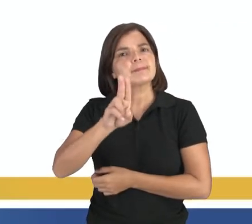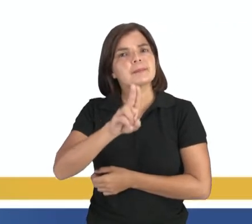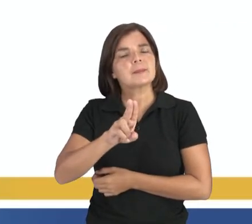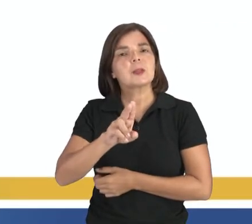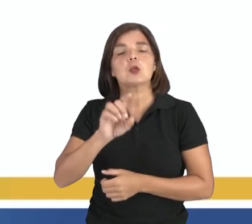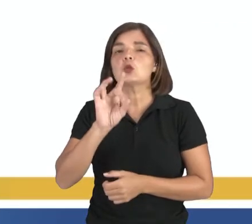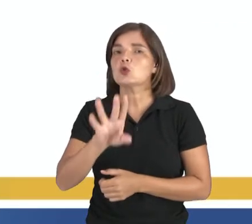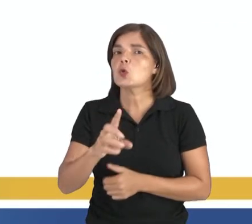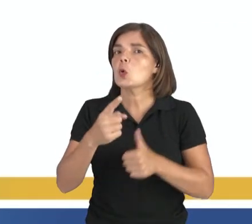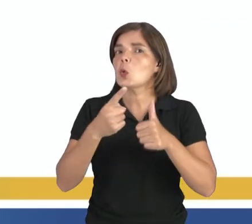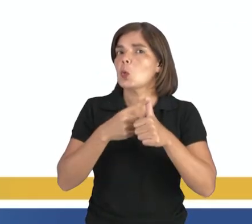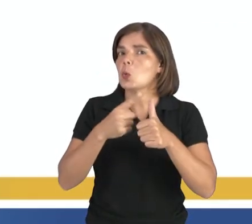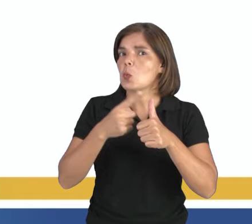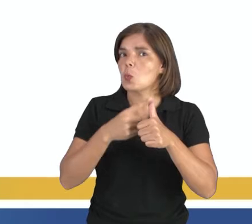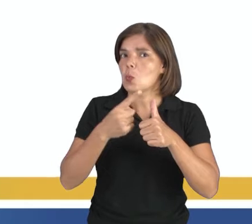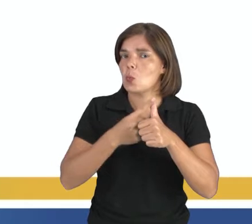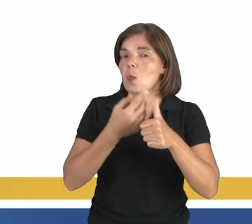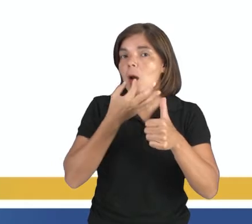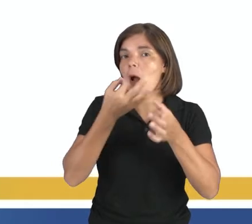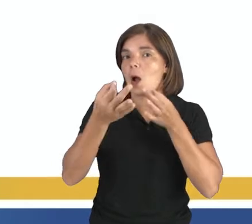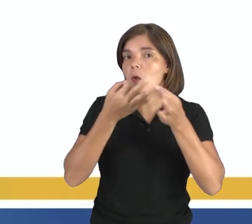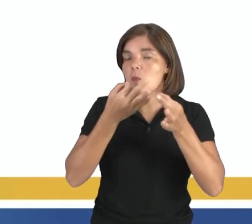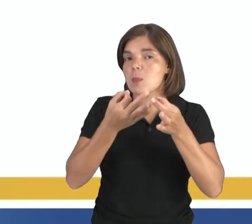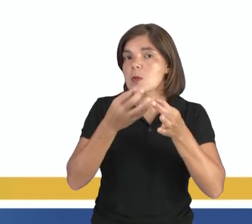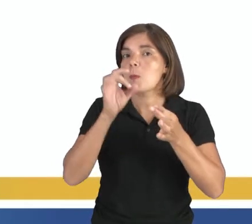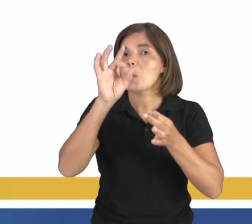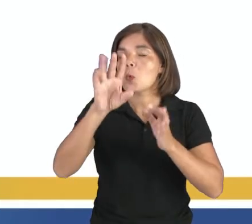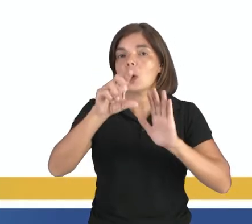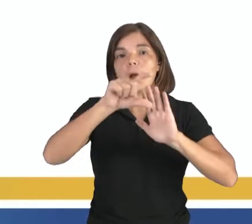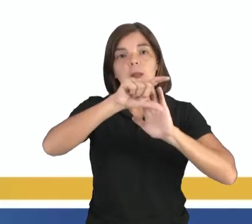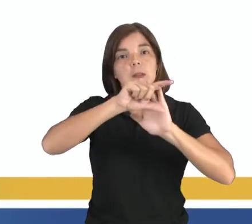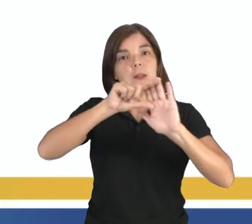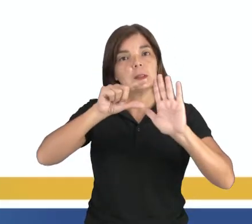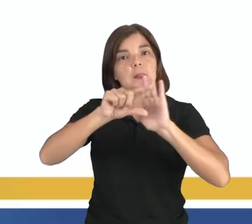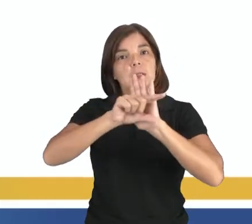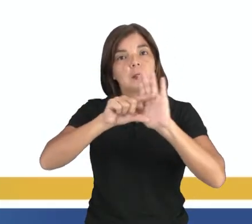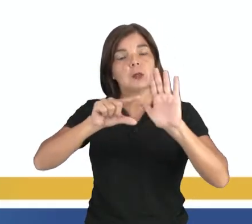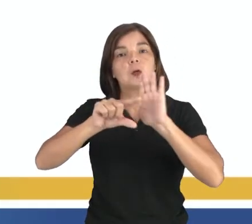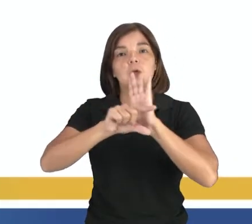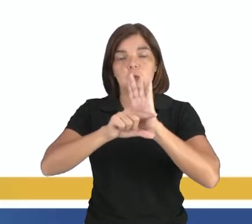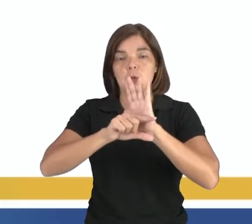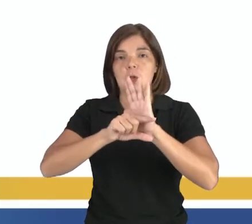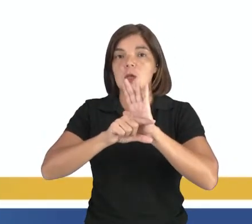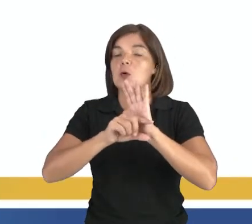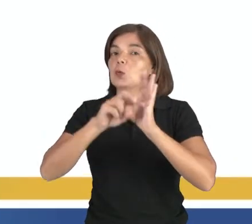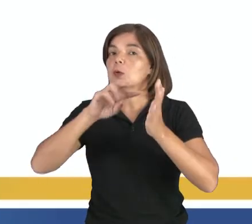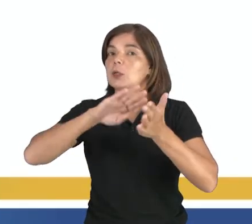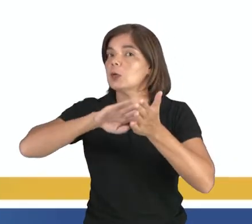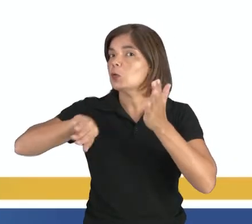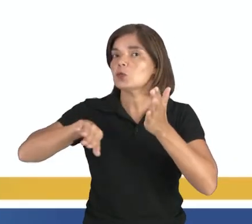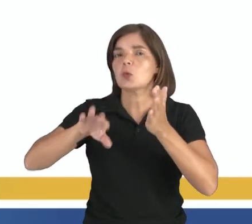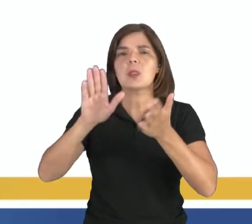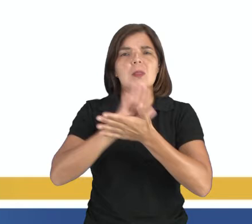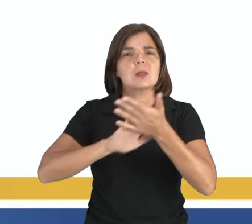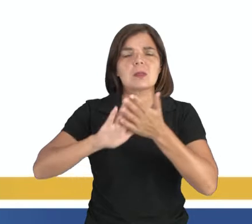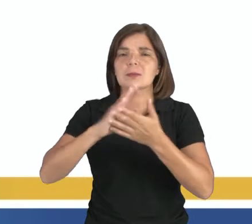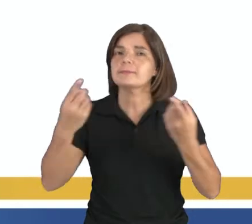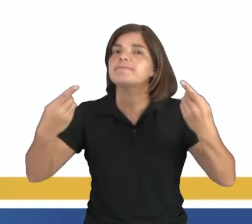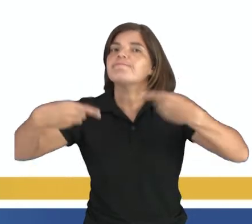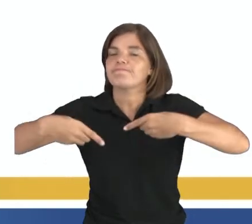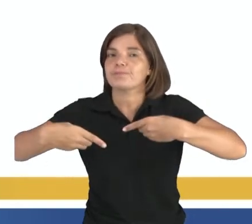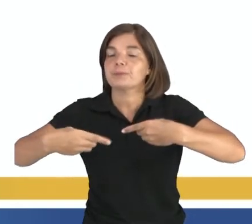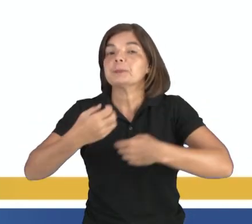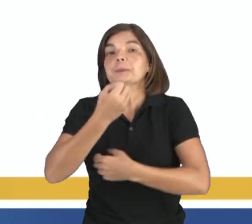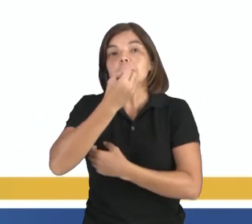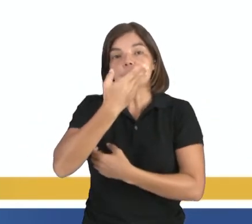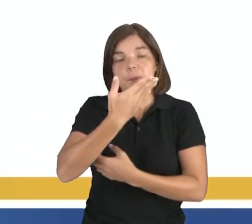um argumento por parágrafo, o que não exclui de forma alguma a contra-argumentação. Aliás, um bom parágrafo